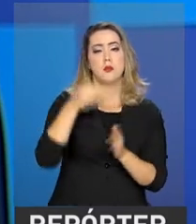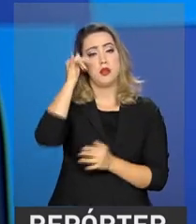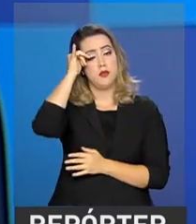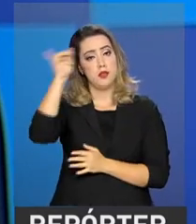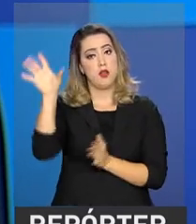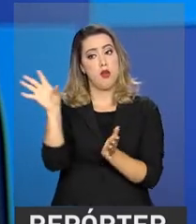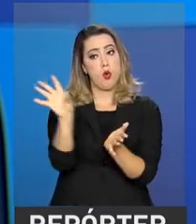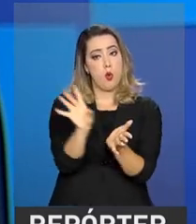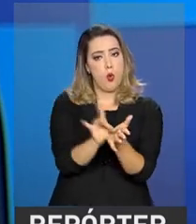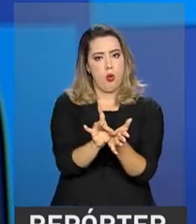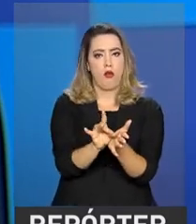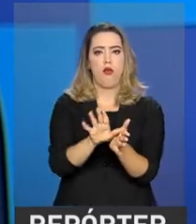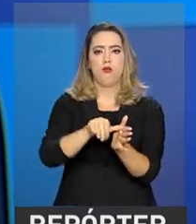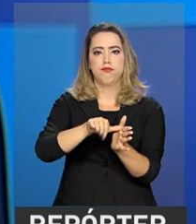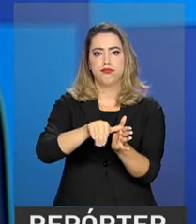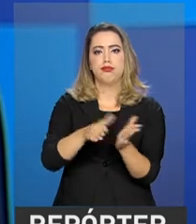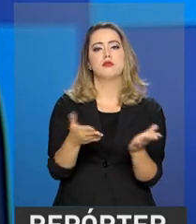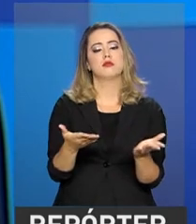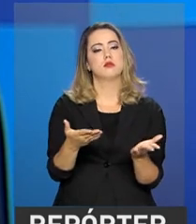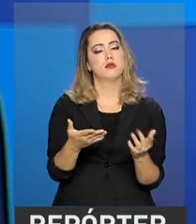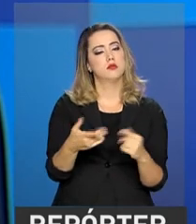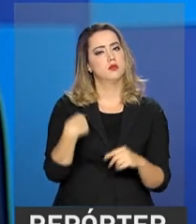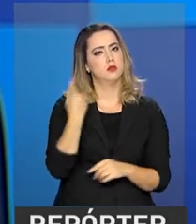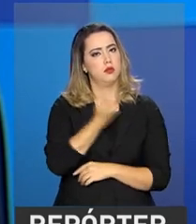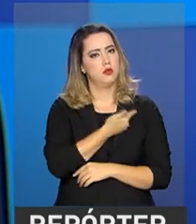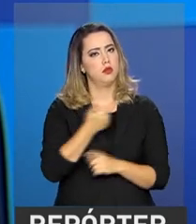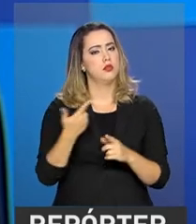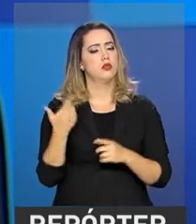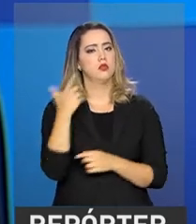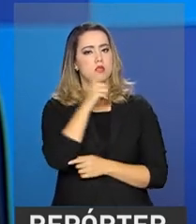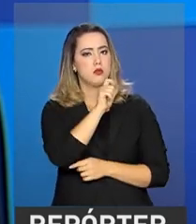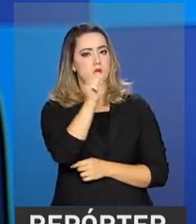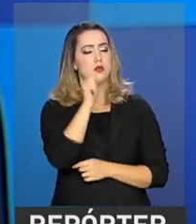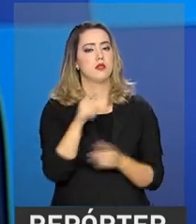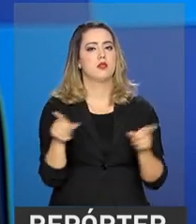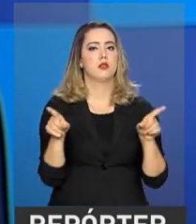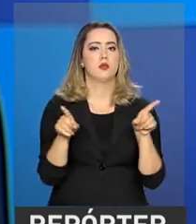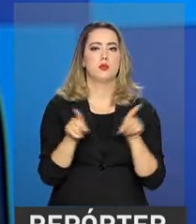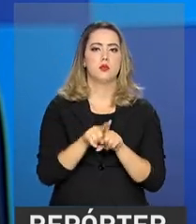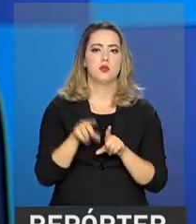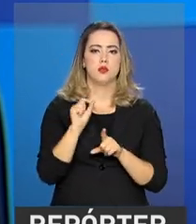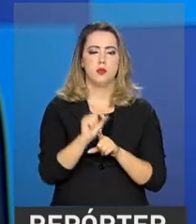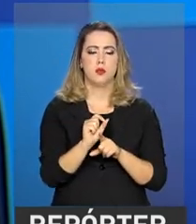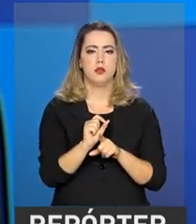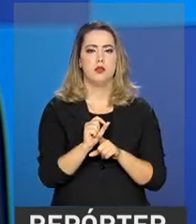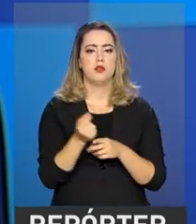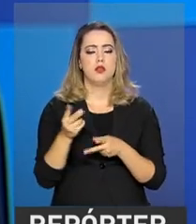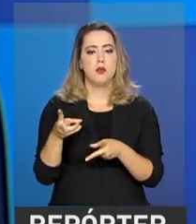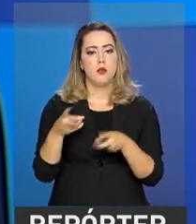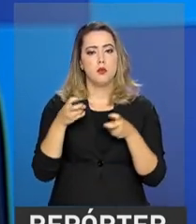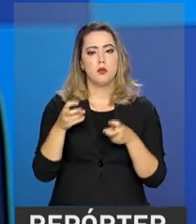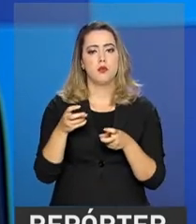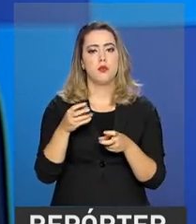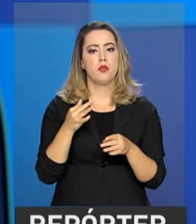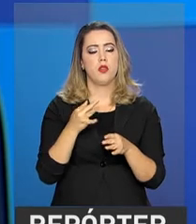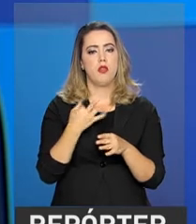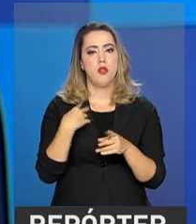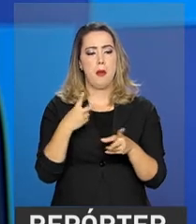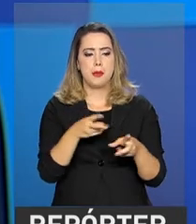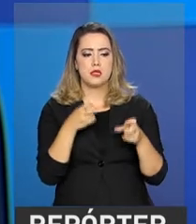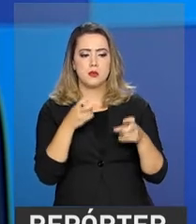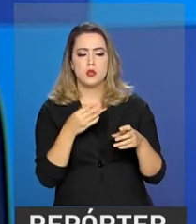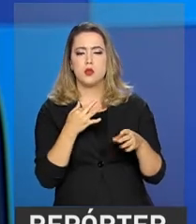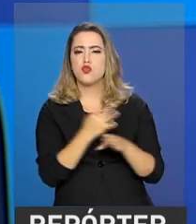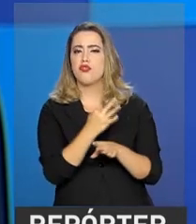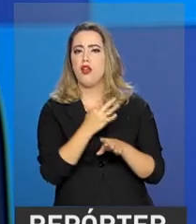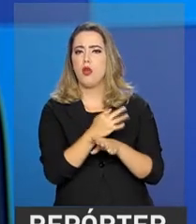tentativas de fraudes conseguimos resolver a questão dos detectores de metais e que estarão disponíveis nos